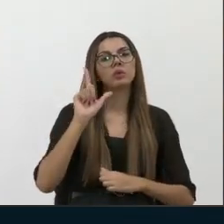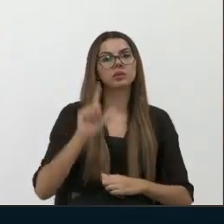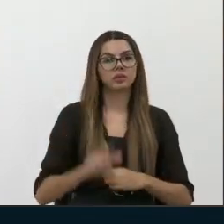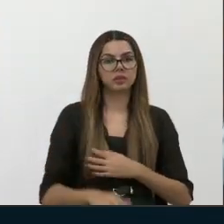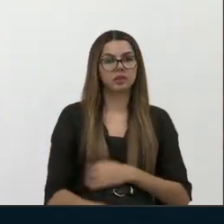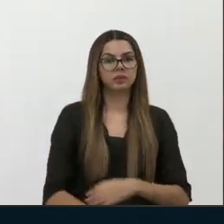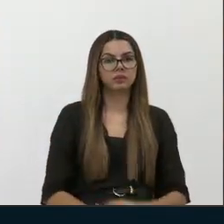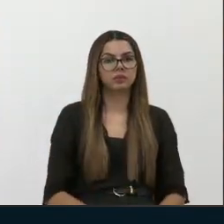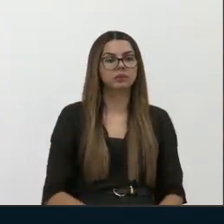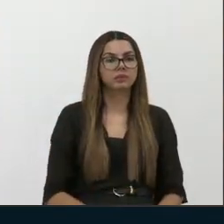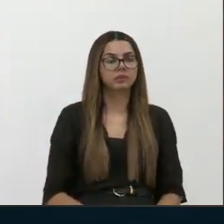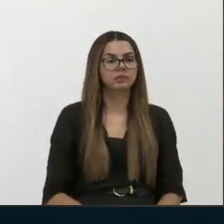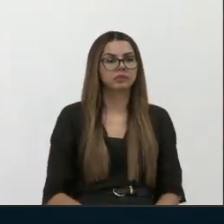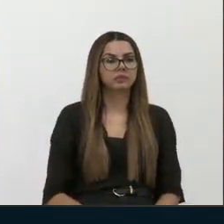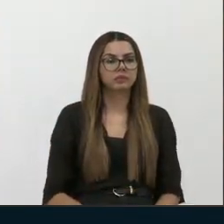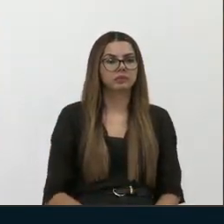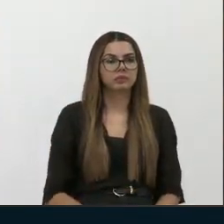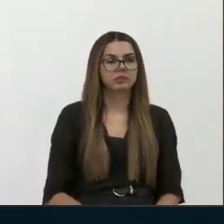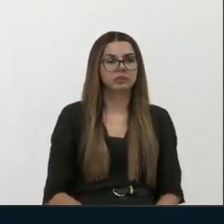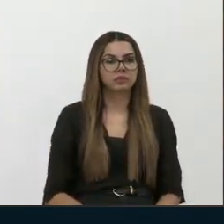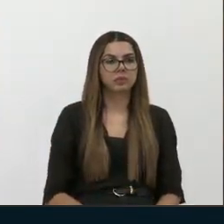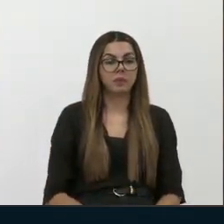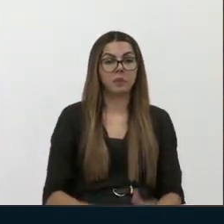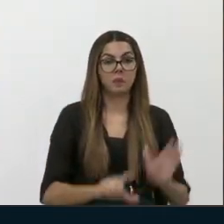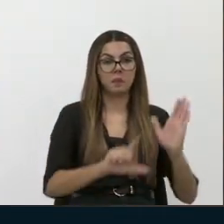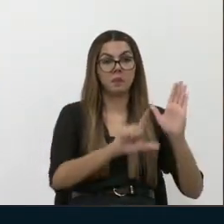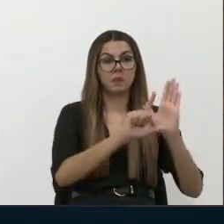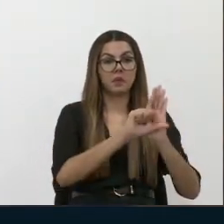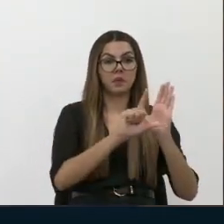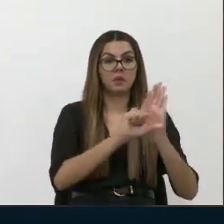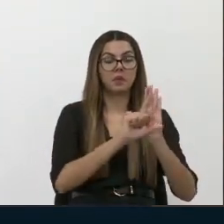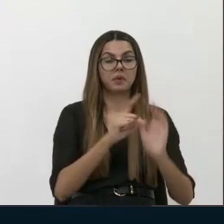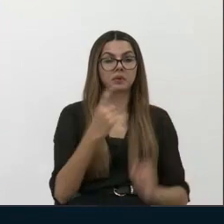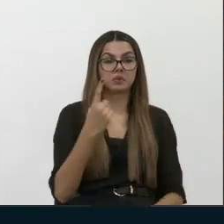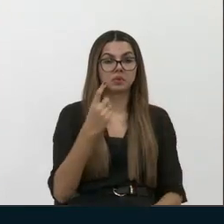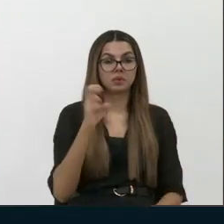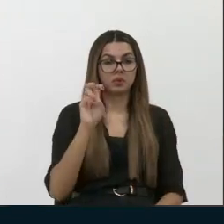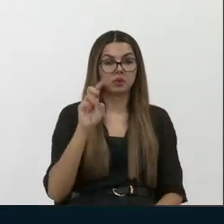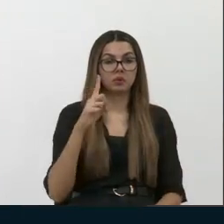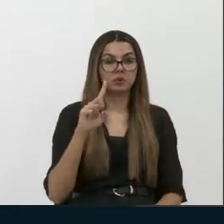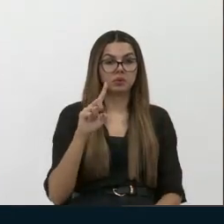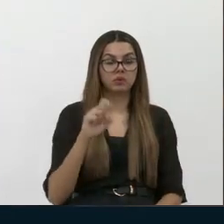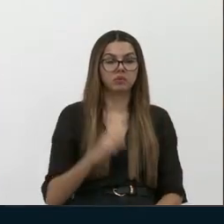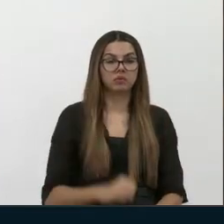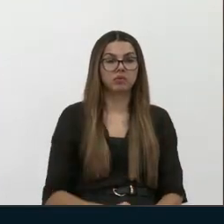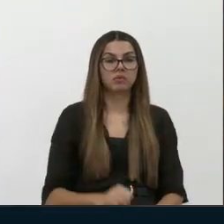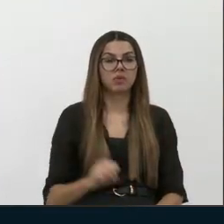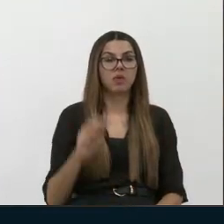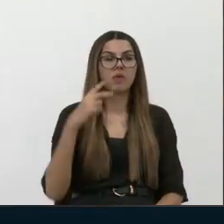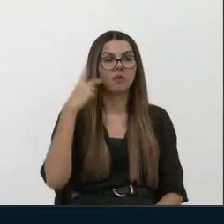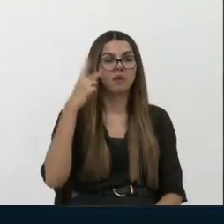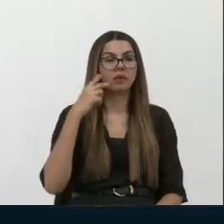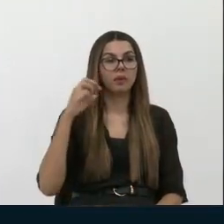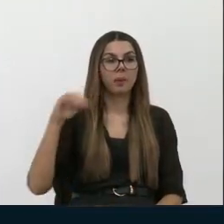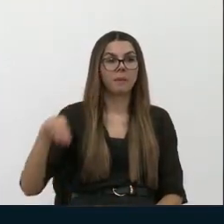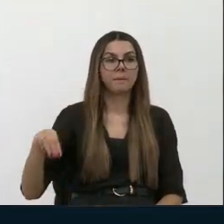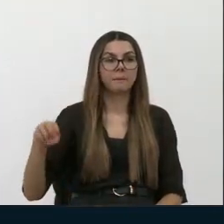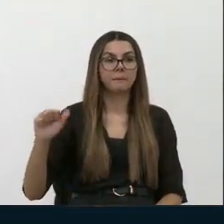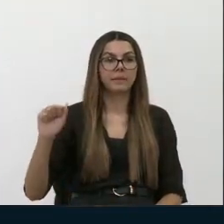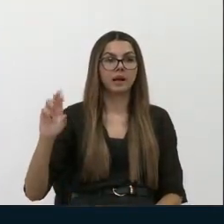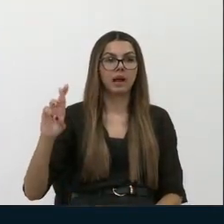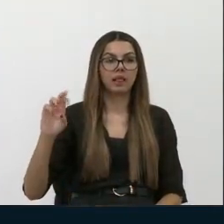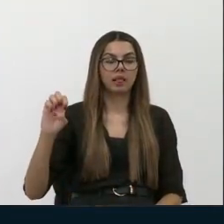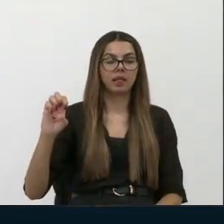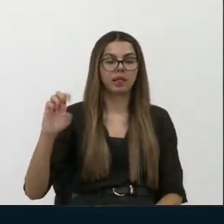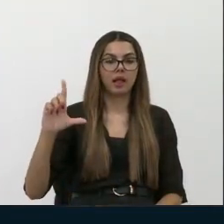dos Trabalhadores. Pelo artigo 151, vereador Martelo. Boa tarde a todos, boa